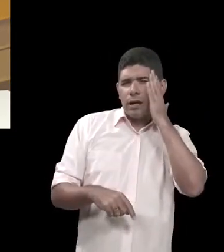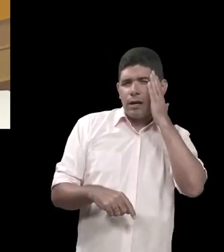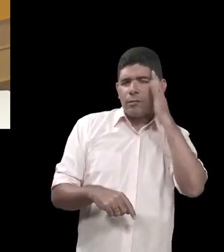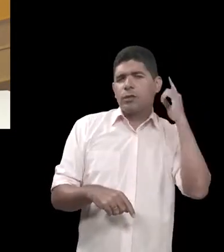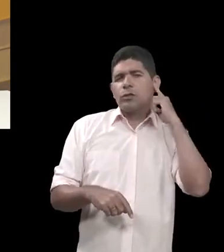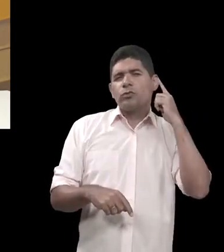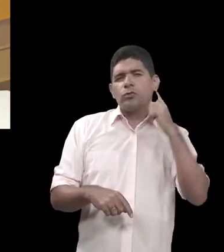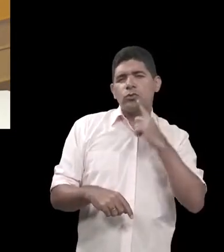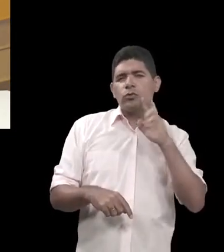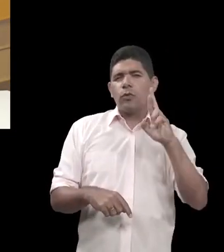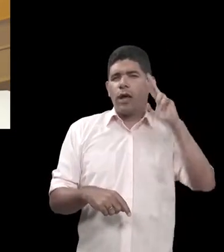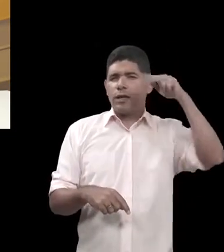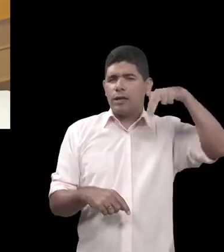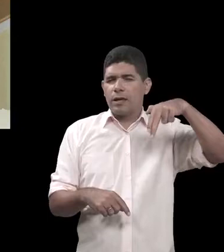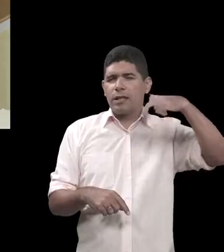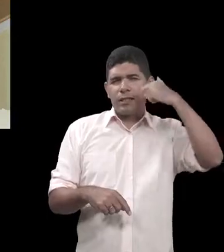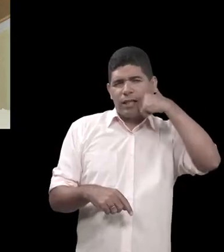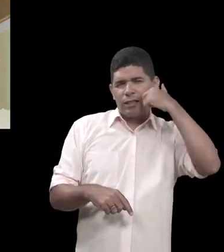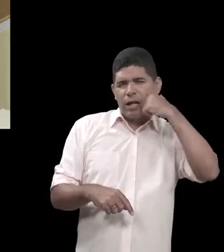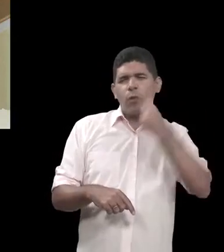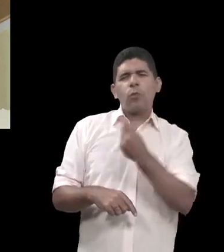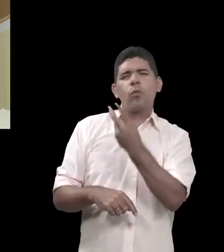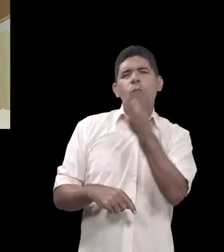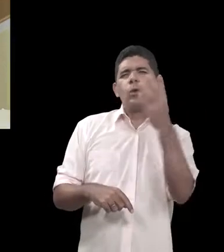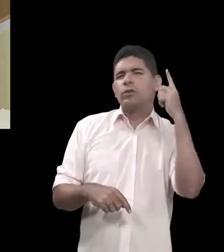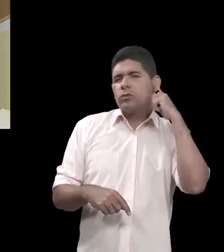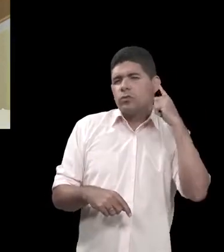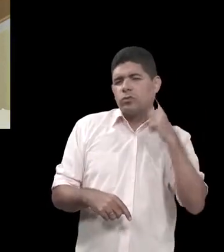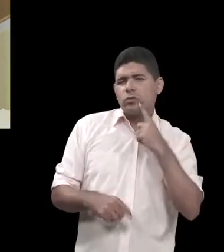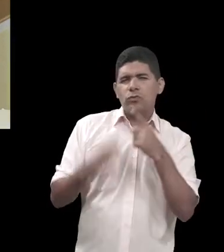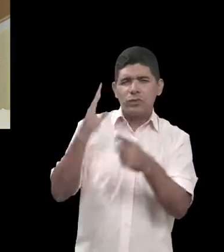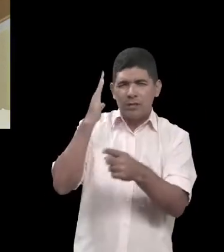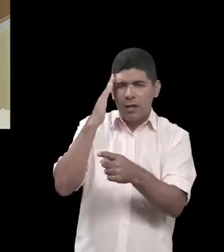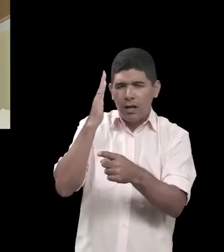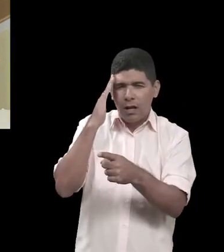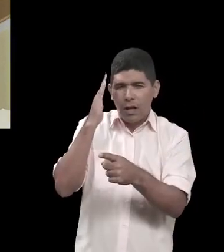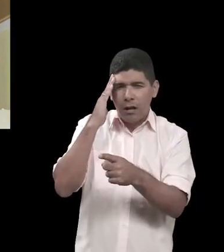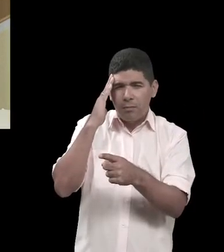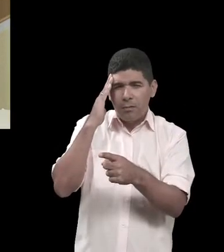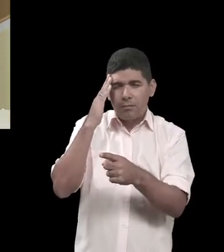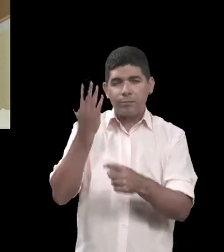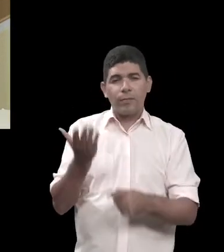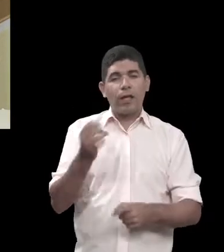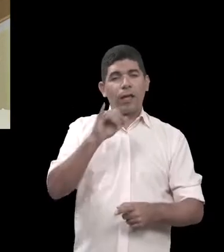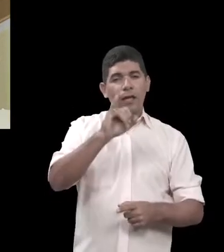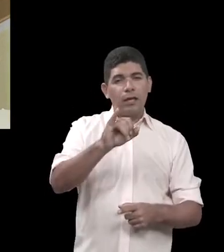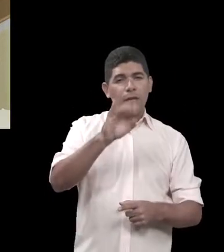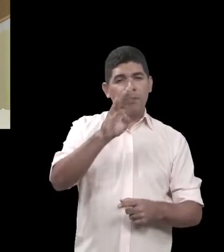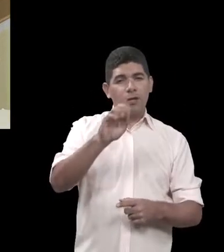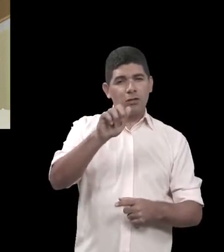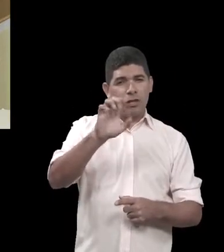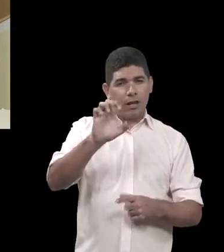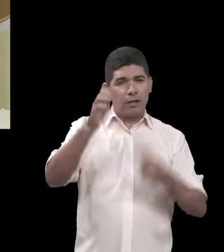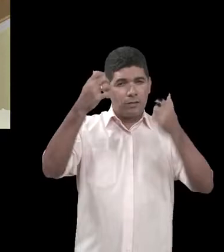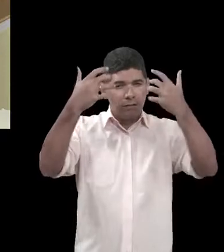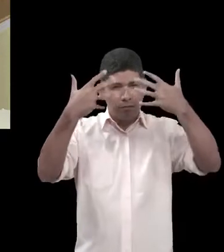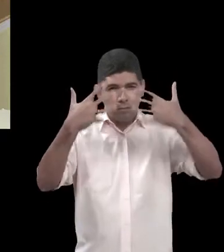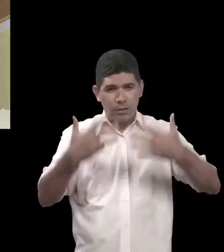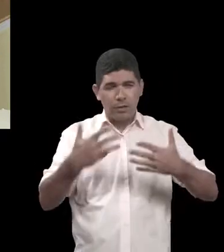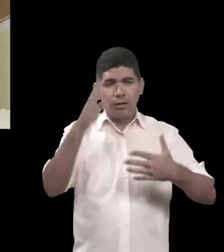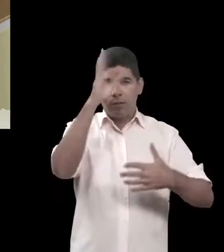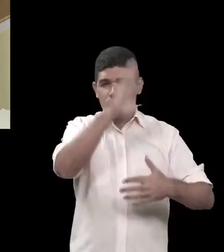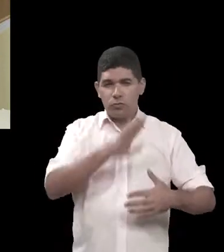Natal, por exemplo? Sim, os dados do IBGE mostram que no Brasil como um todo a população apresenta um percentual